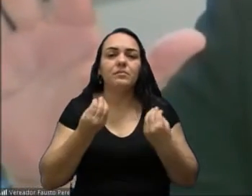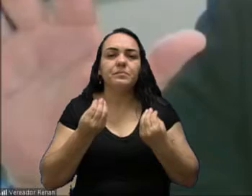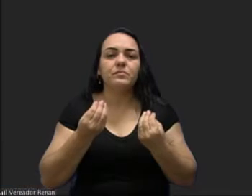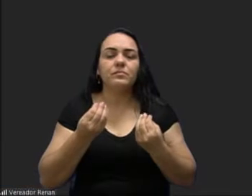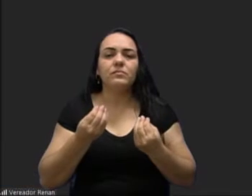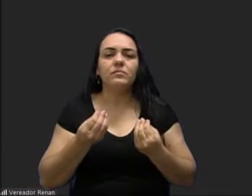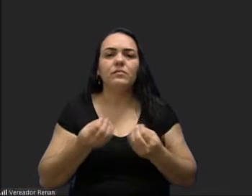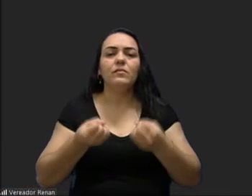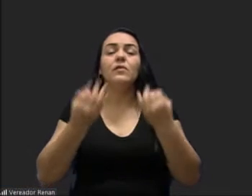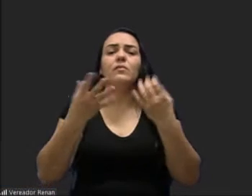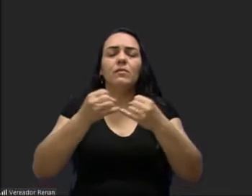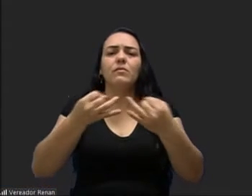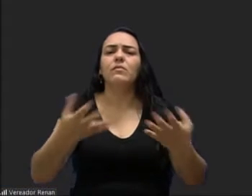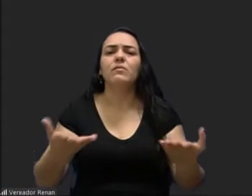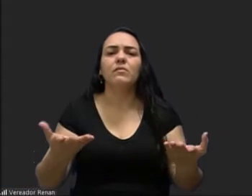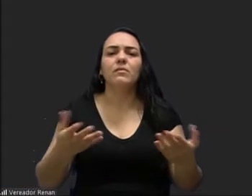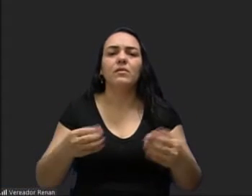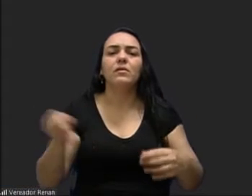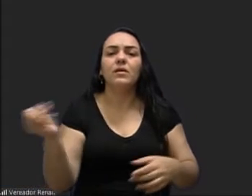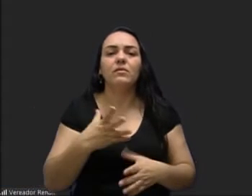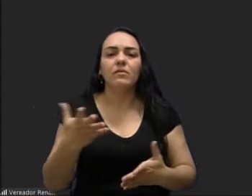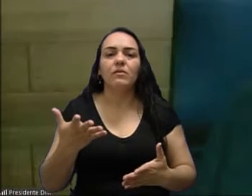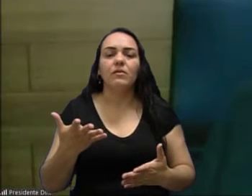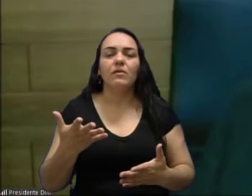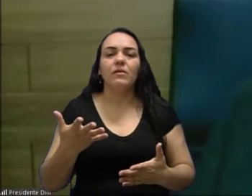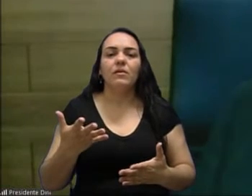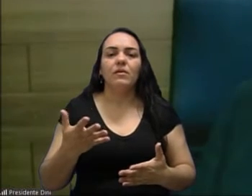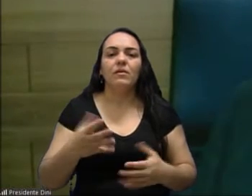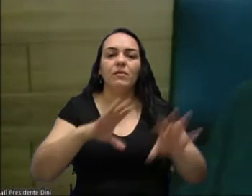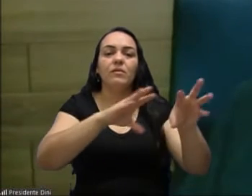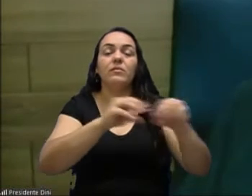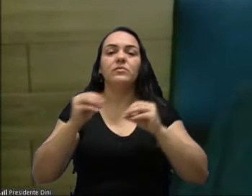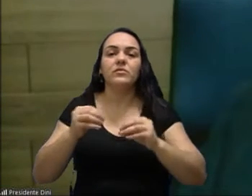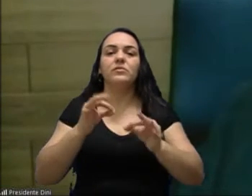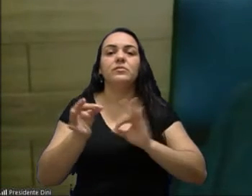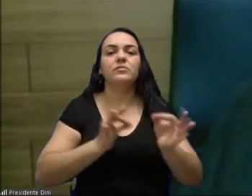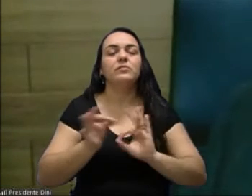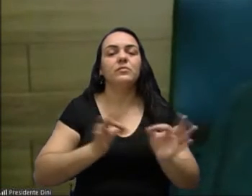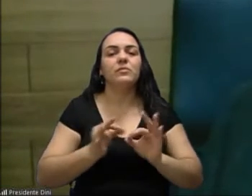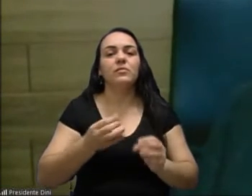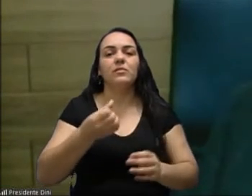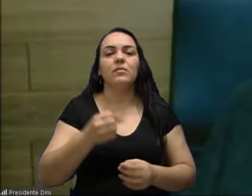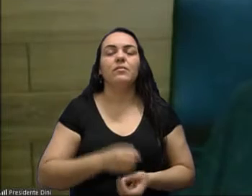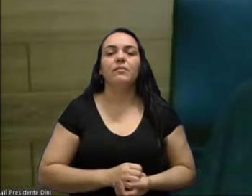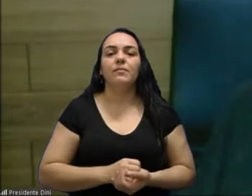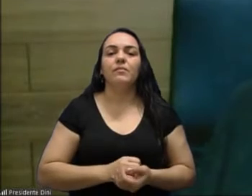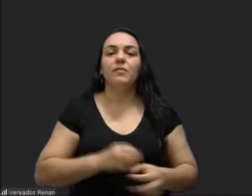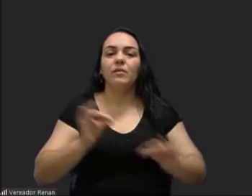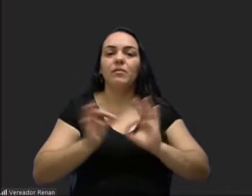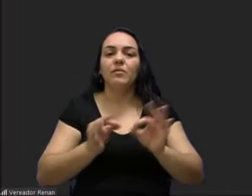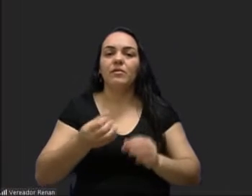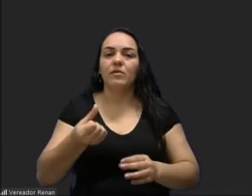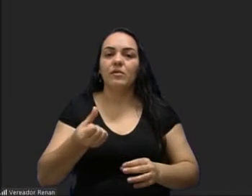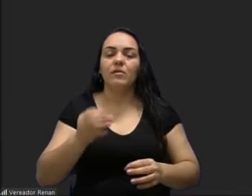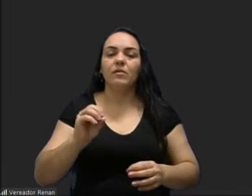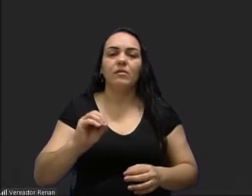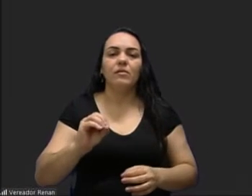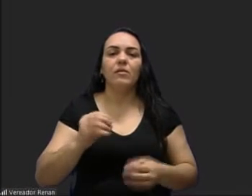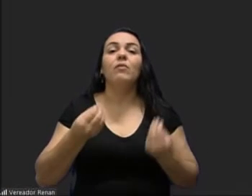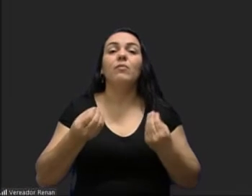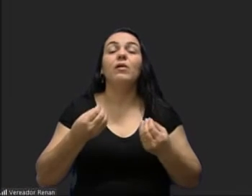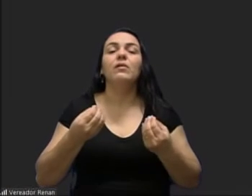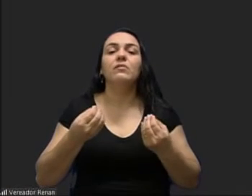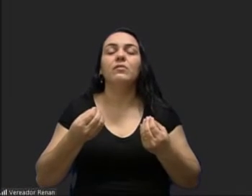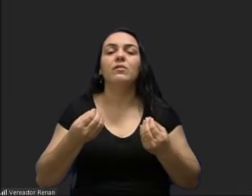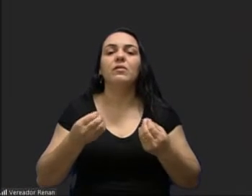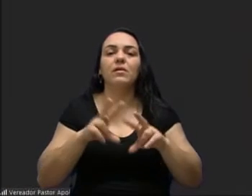quais são os elementos novos presidente é que foi retirado o projeto o vereador Renan tá mas quais são